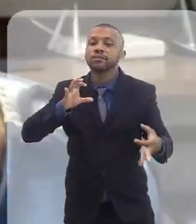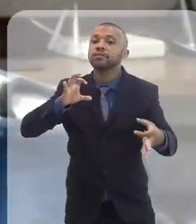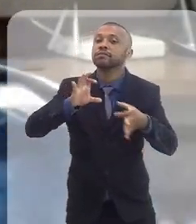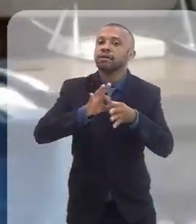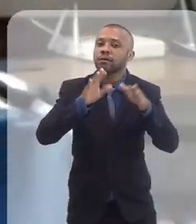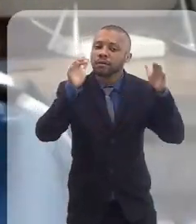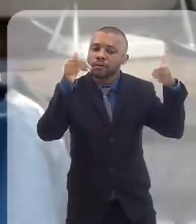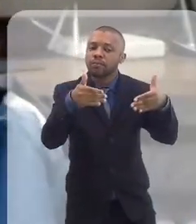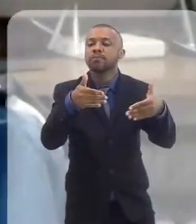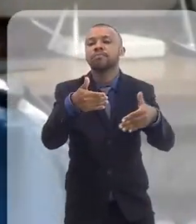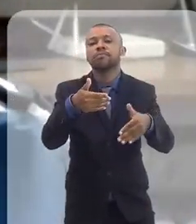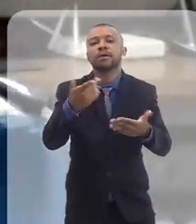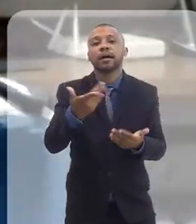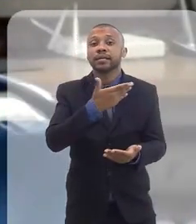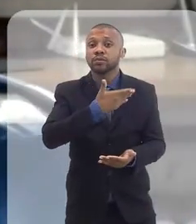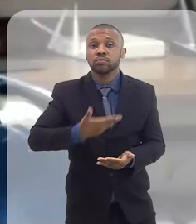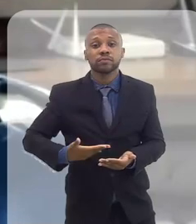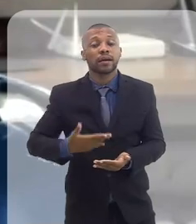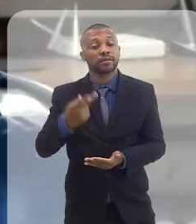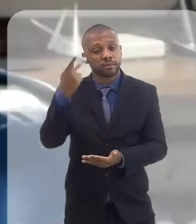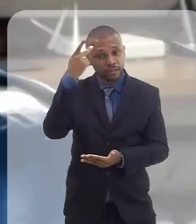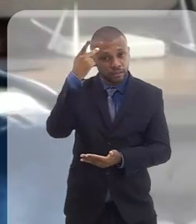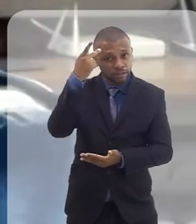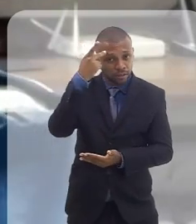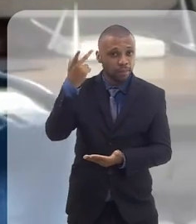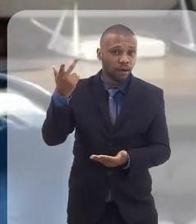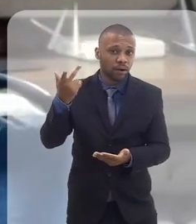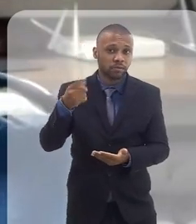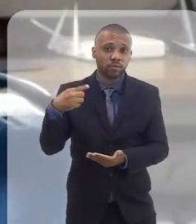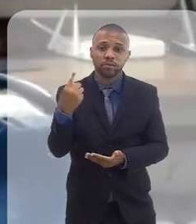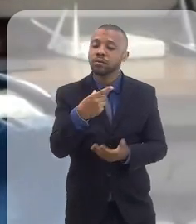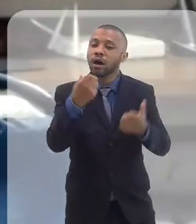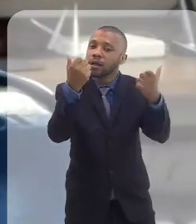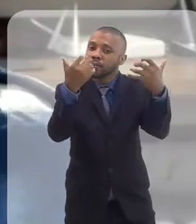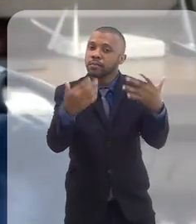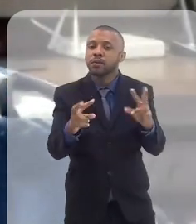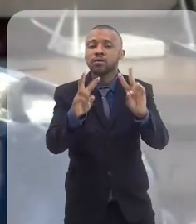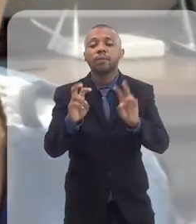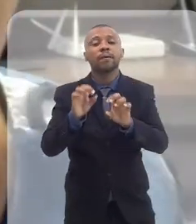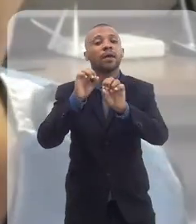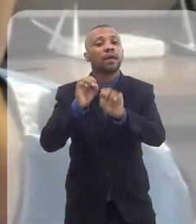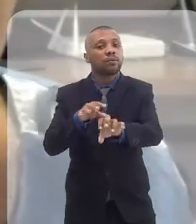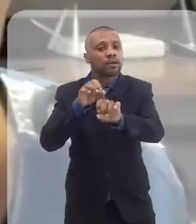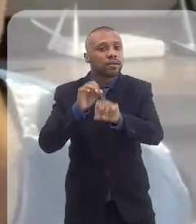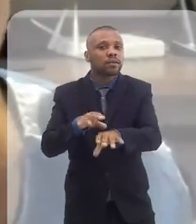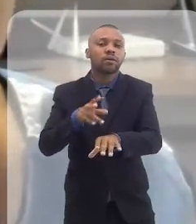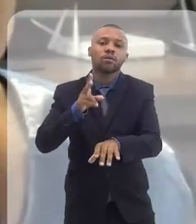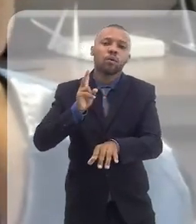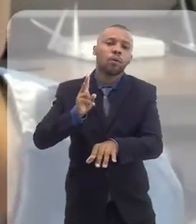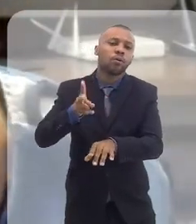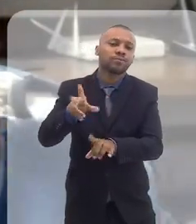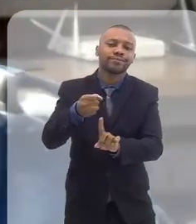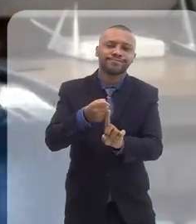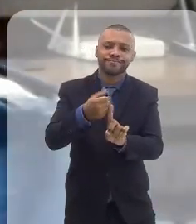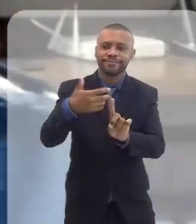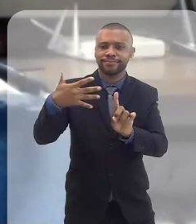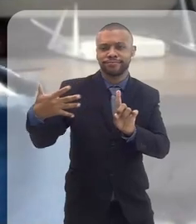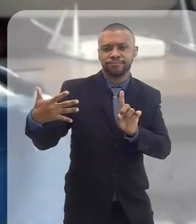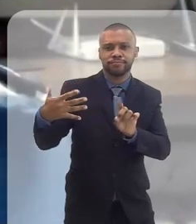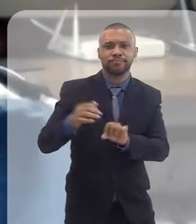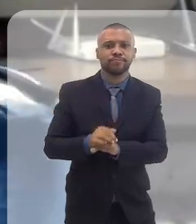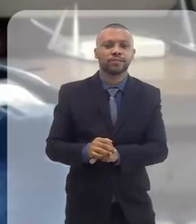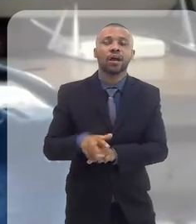nisso aqui em São Paulo. E a gente chama de educação